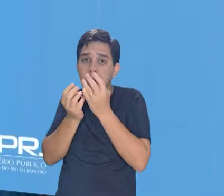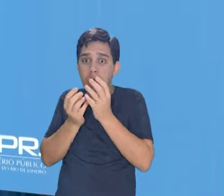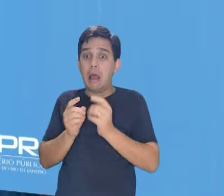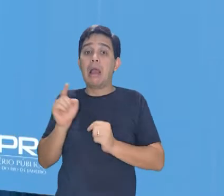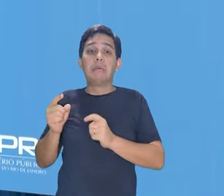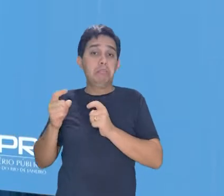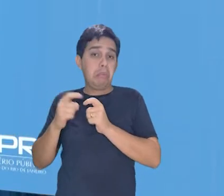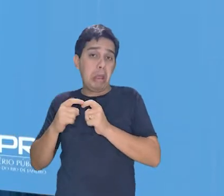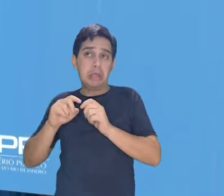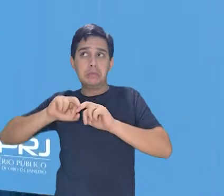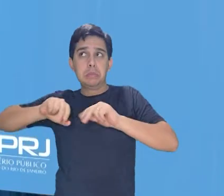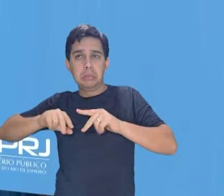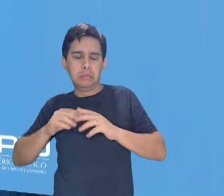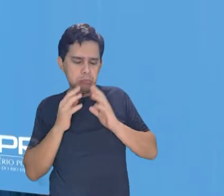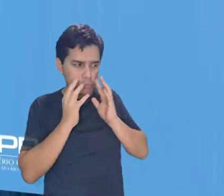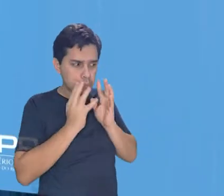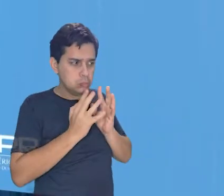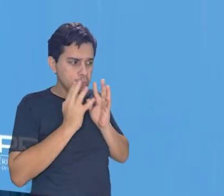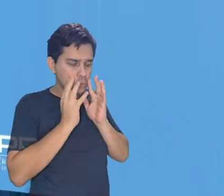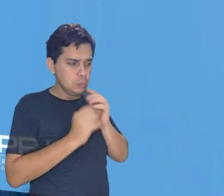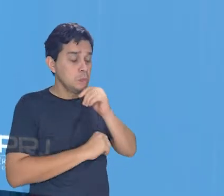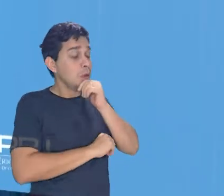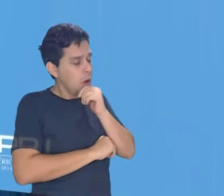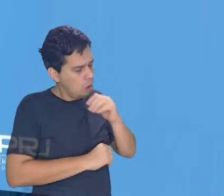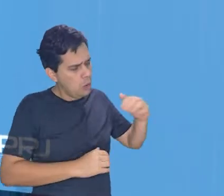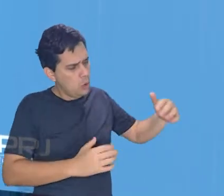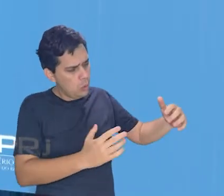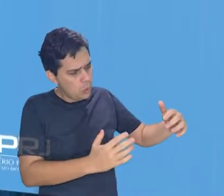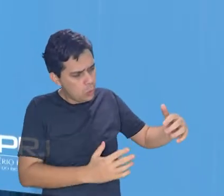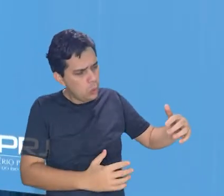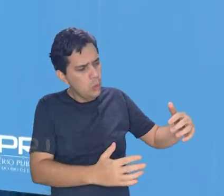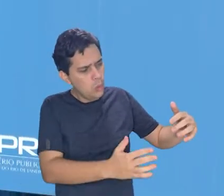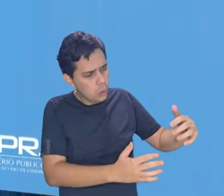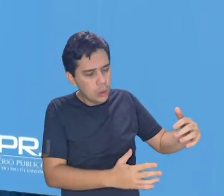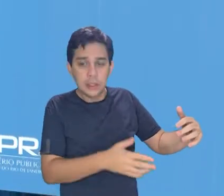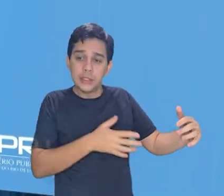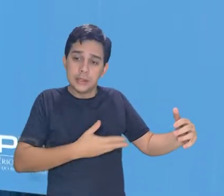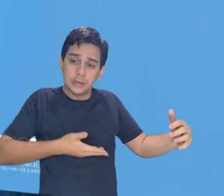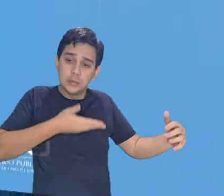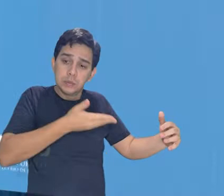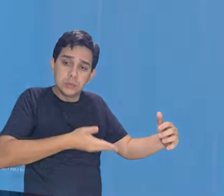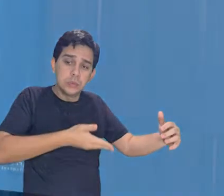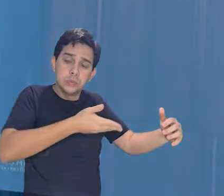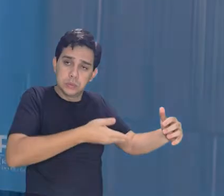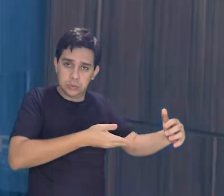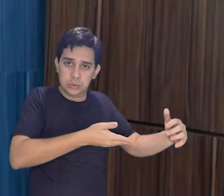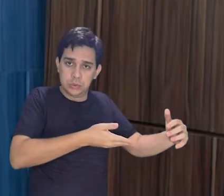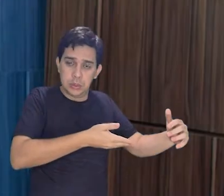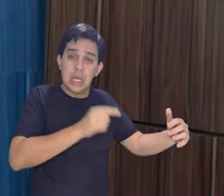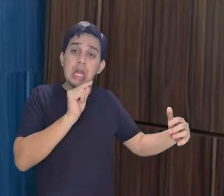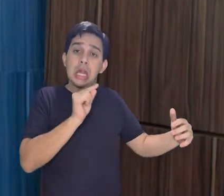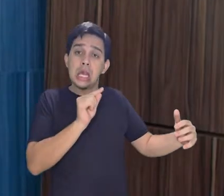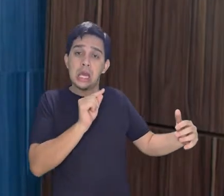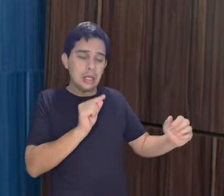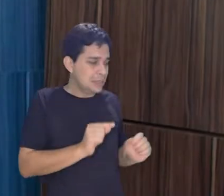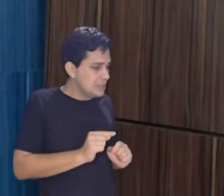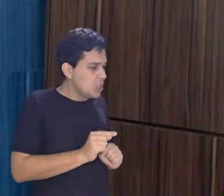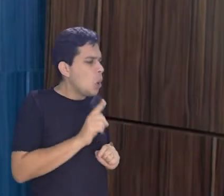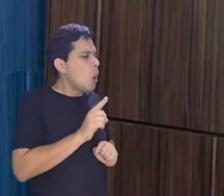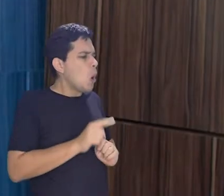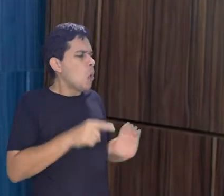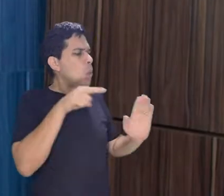para oferecer essa proteção. Então, não é um momento, por exemplo, de se aprofundar em relação ao que aconteceu. Isso vai ficar para uma fase